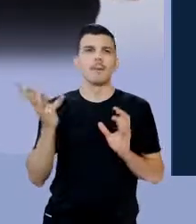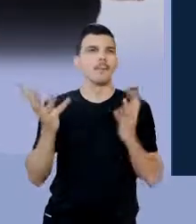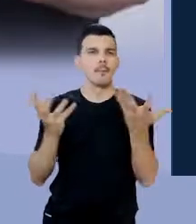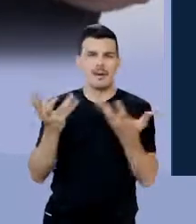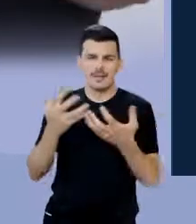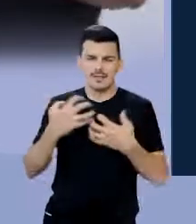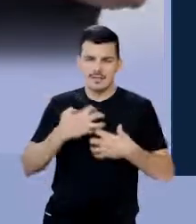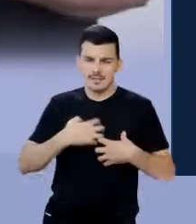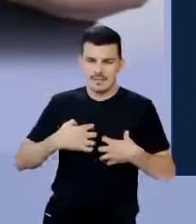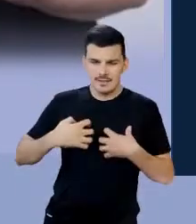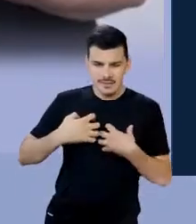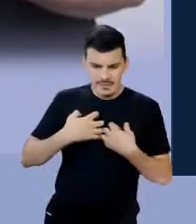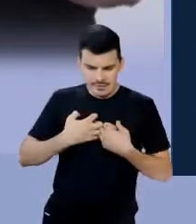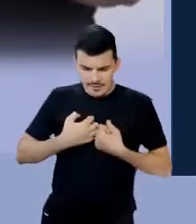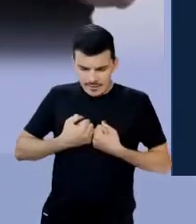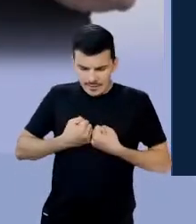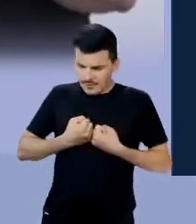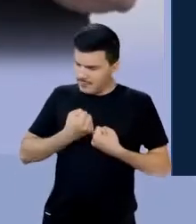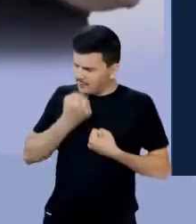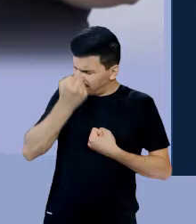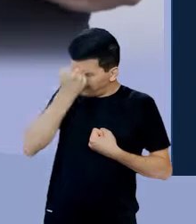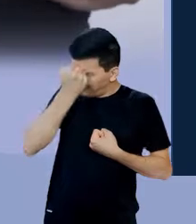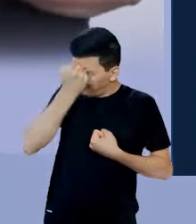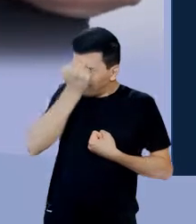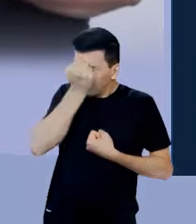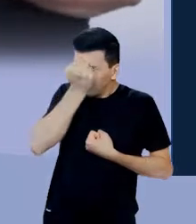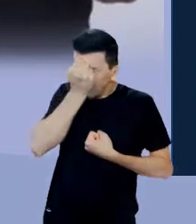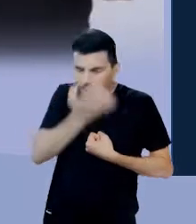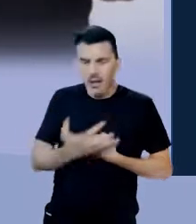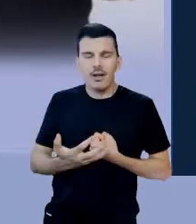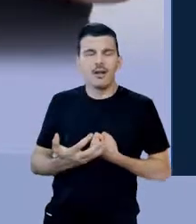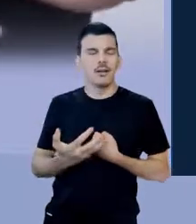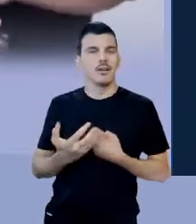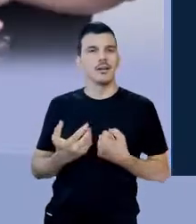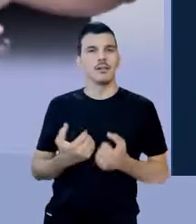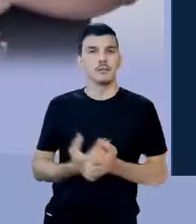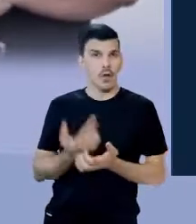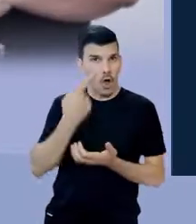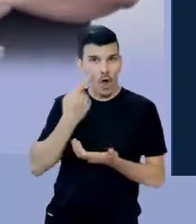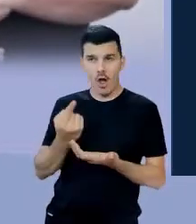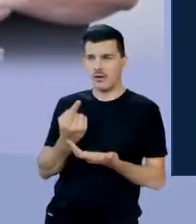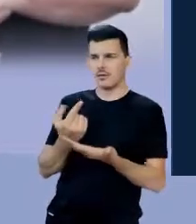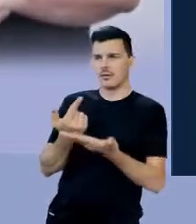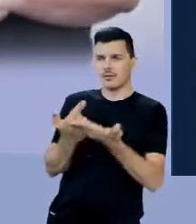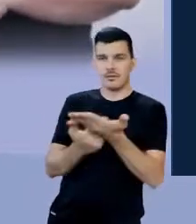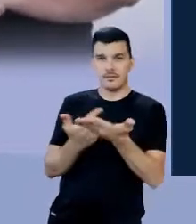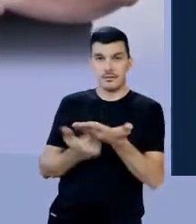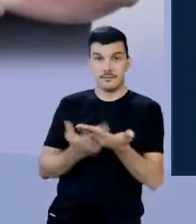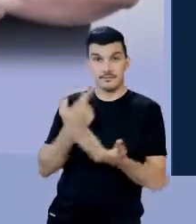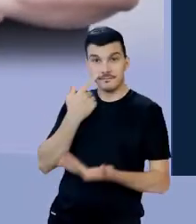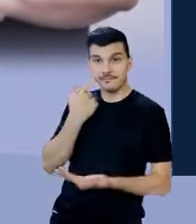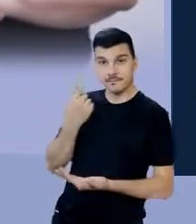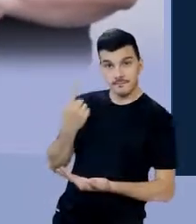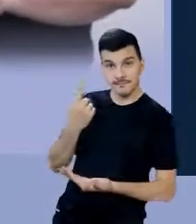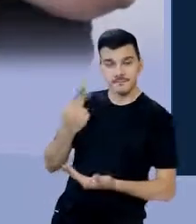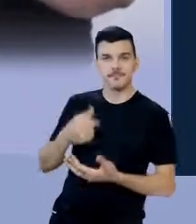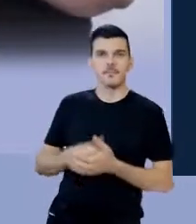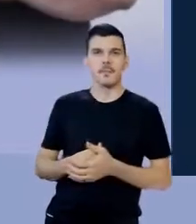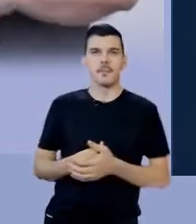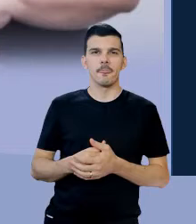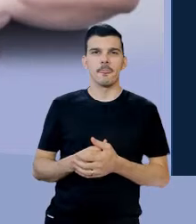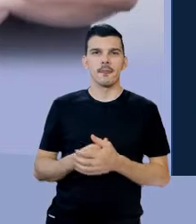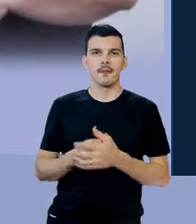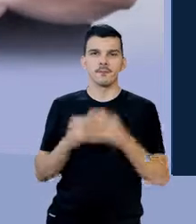de profunda aridez e de desencanto. Olha essa primeira obra, linda,